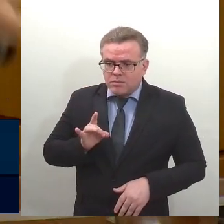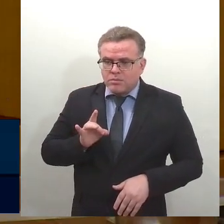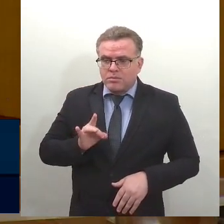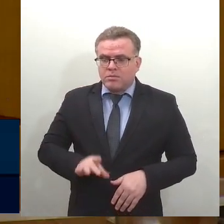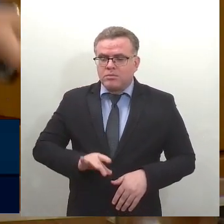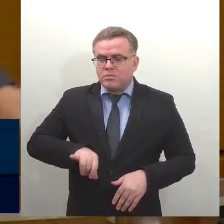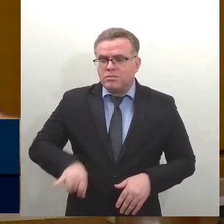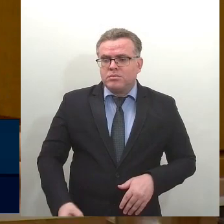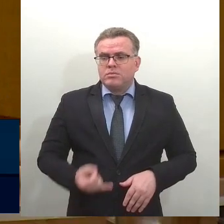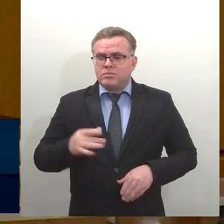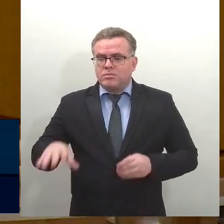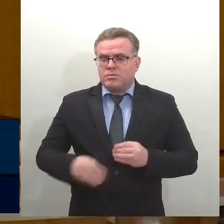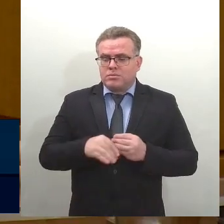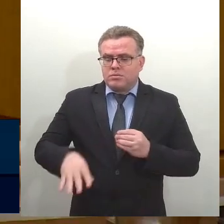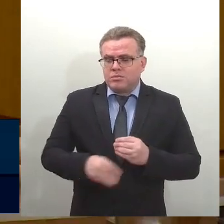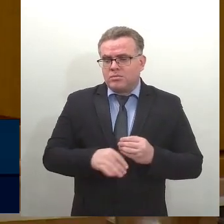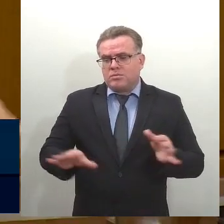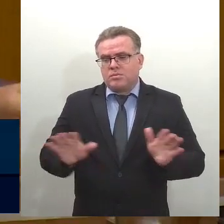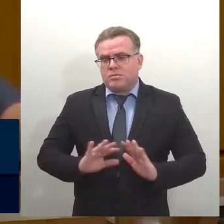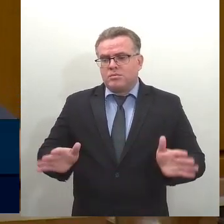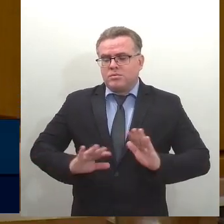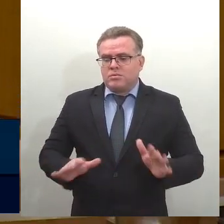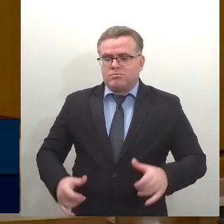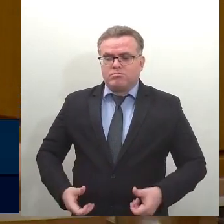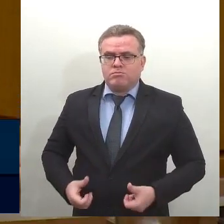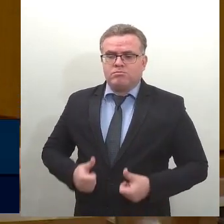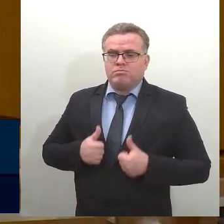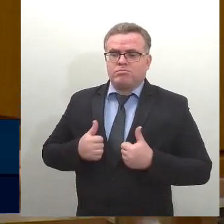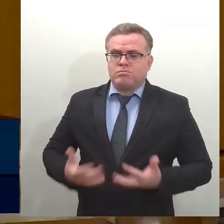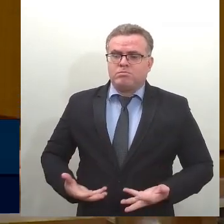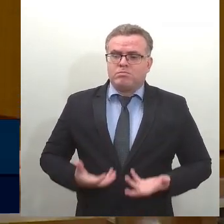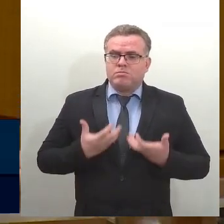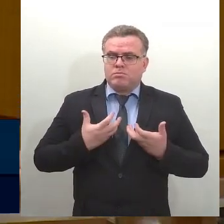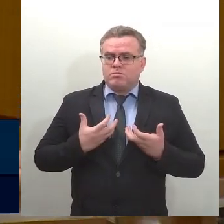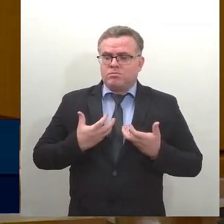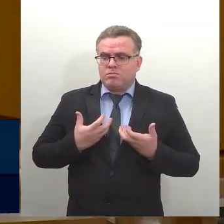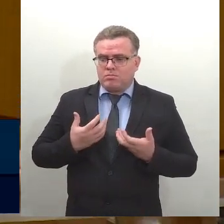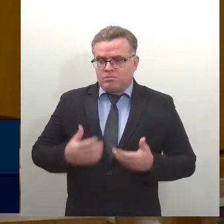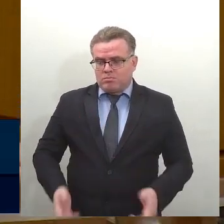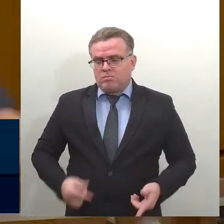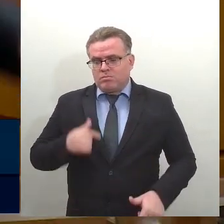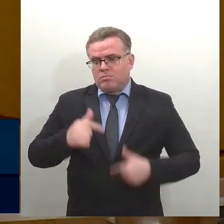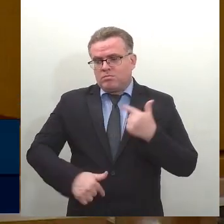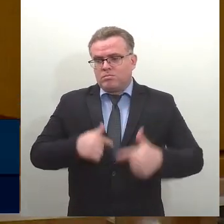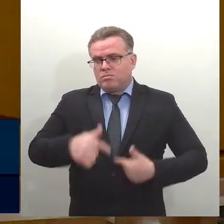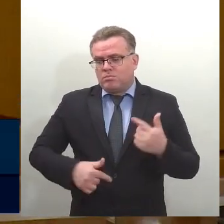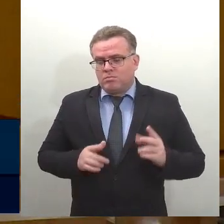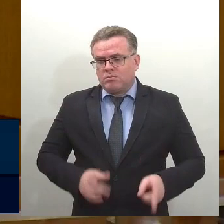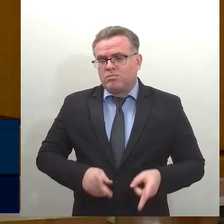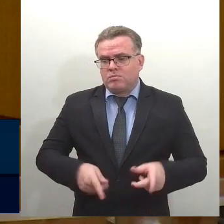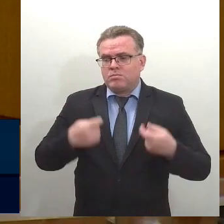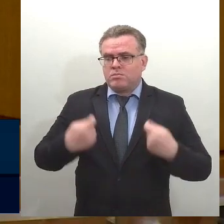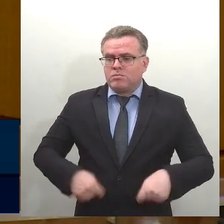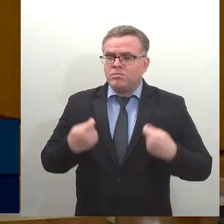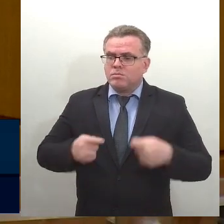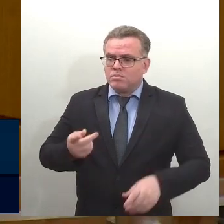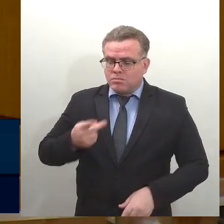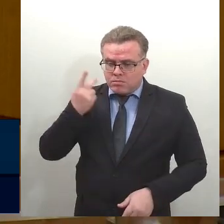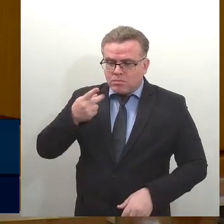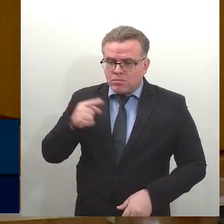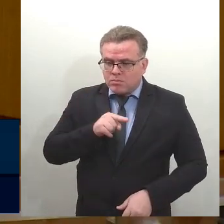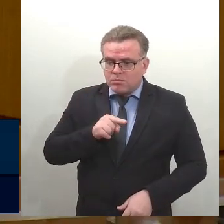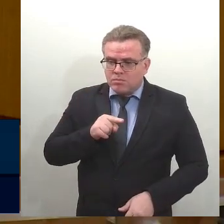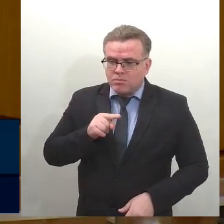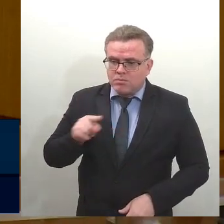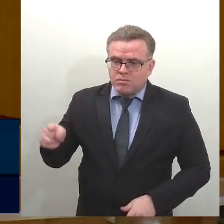para vaidades, política é lugar para trabalho, política é lugar para que você, quando acabar o seu mandato,